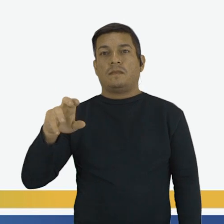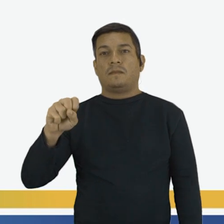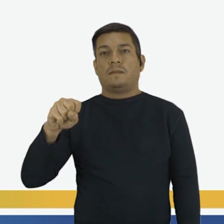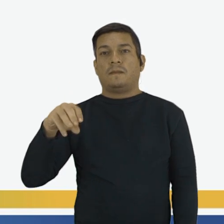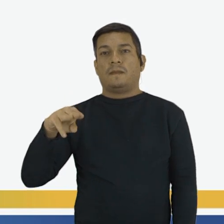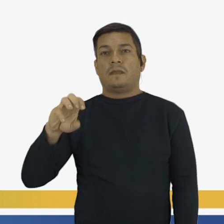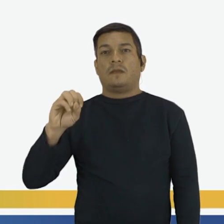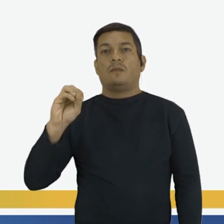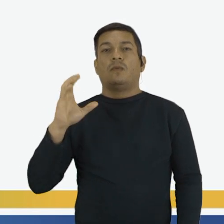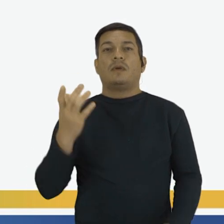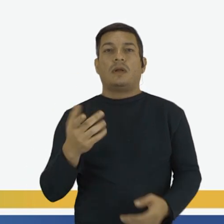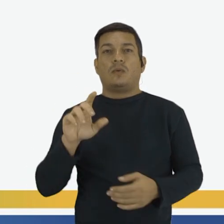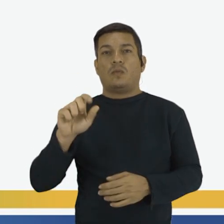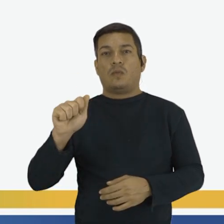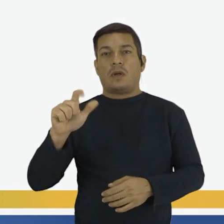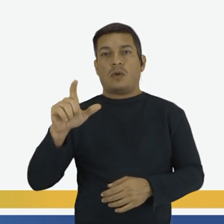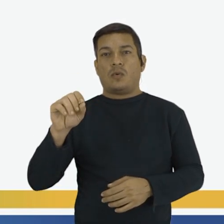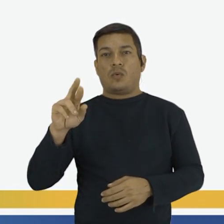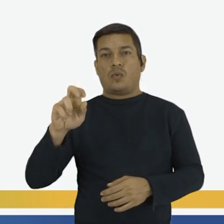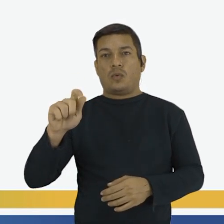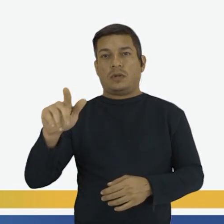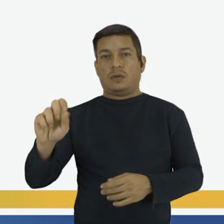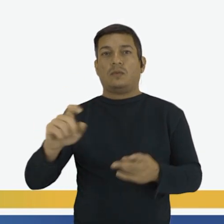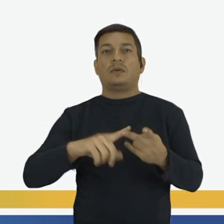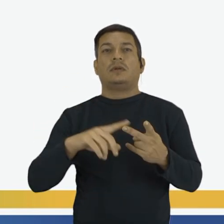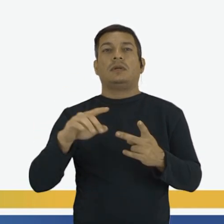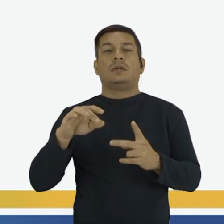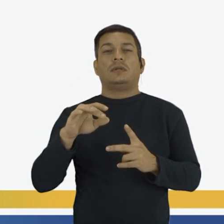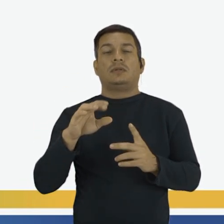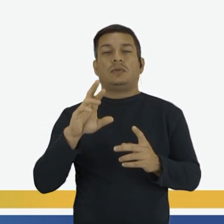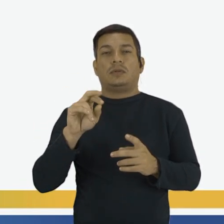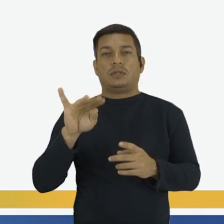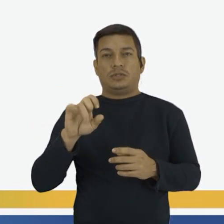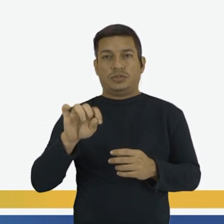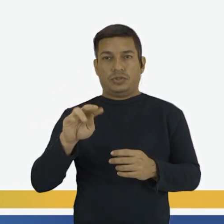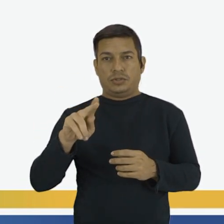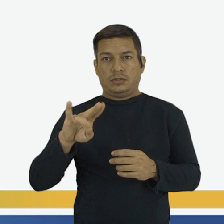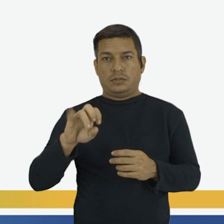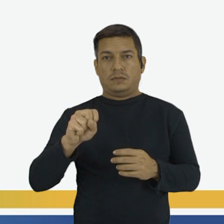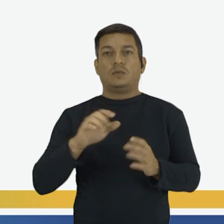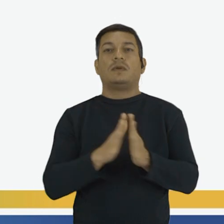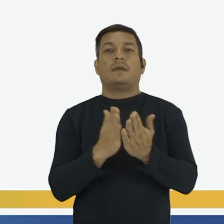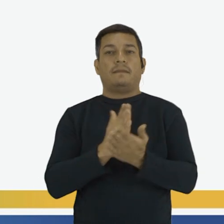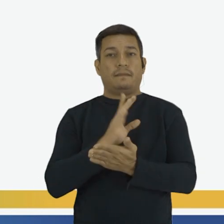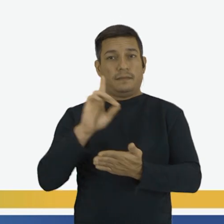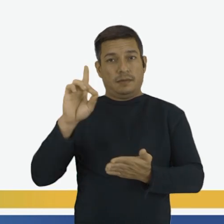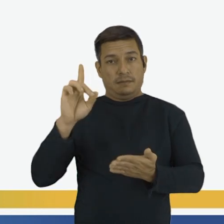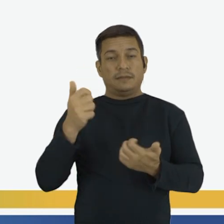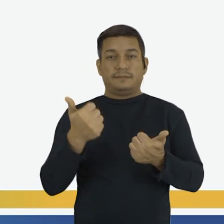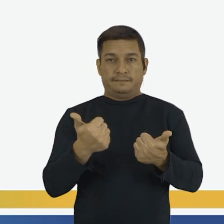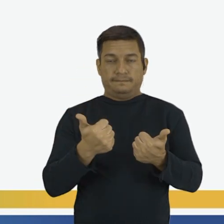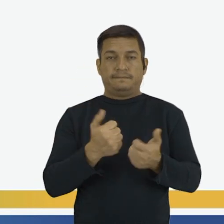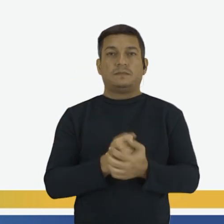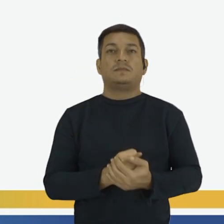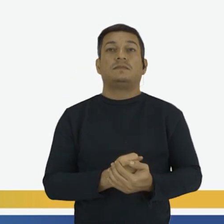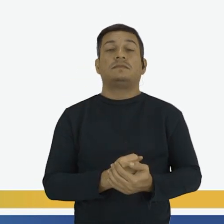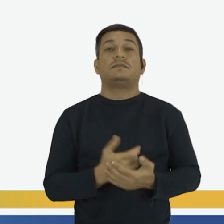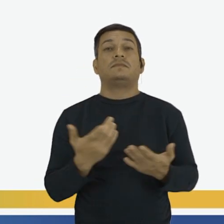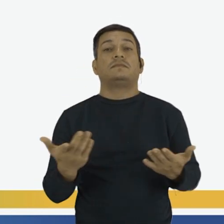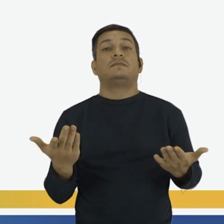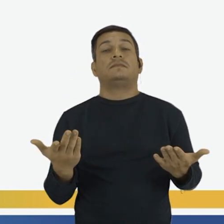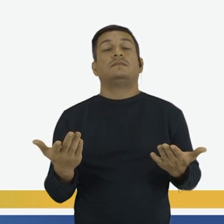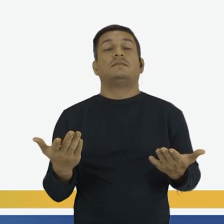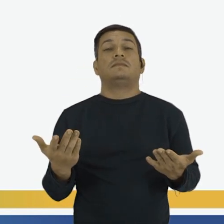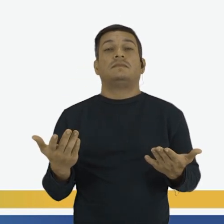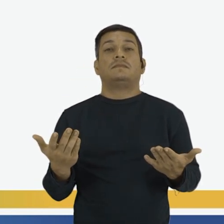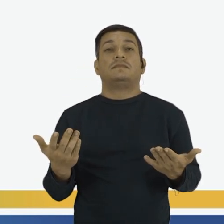O Alcorão. E no cristianismo, a Bíblia, certo? Então, pessoal, a